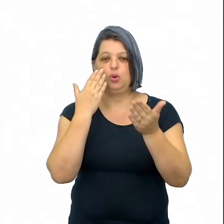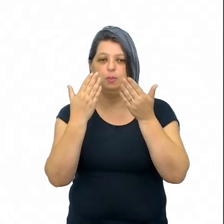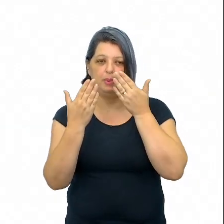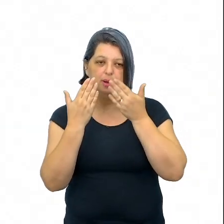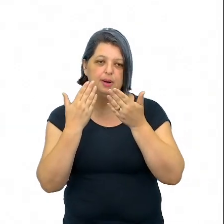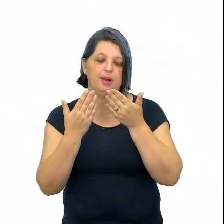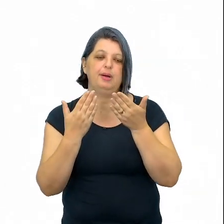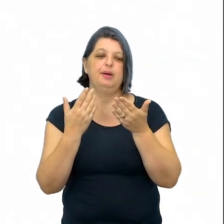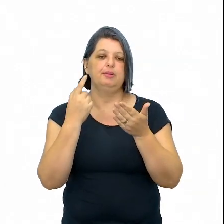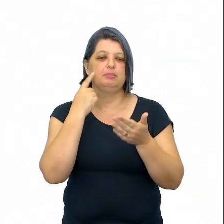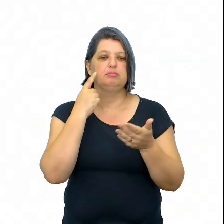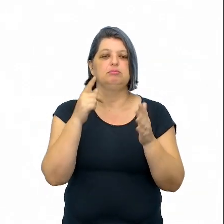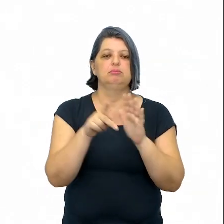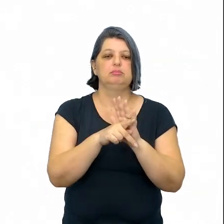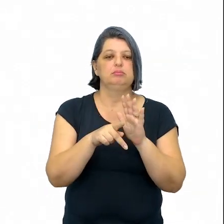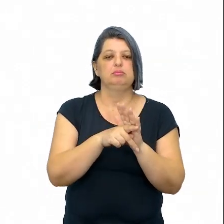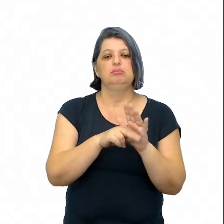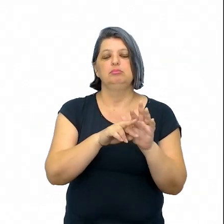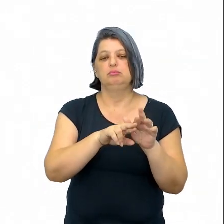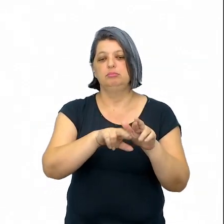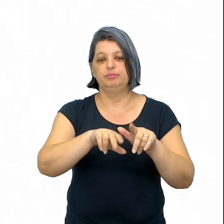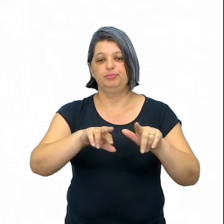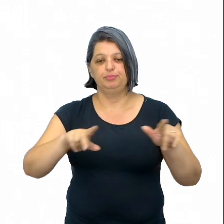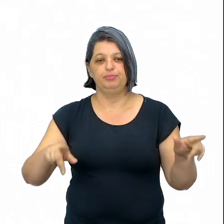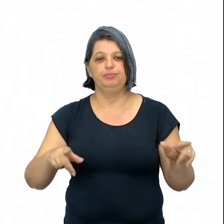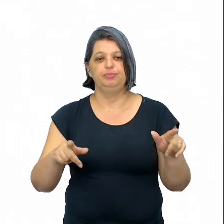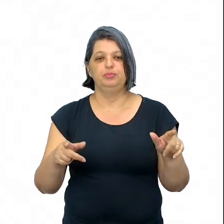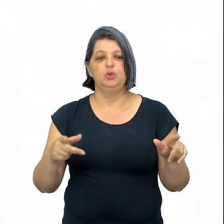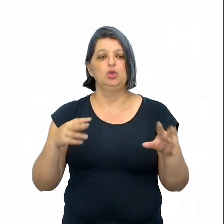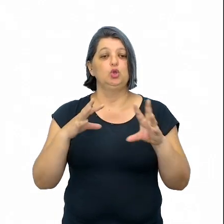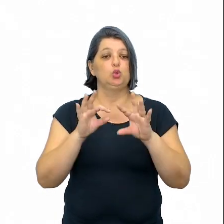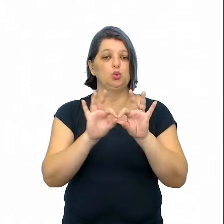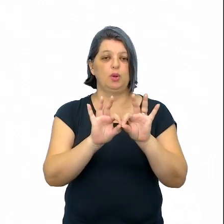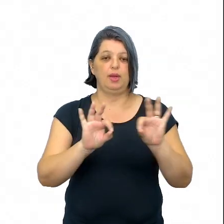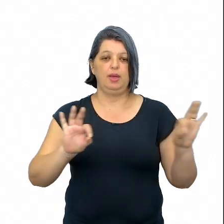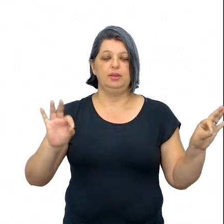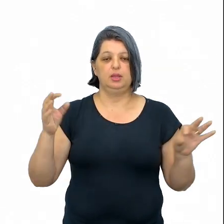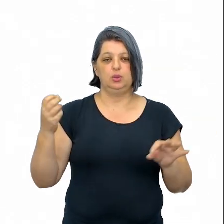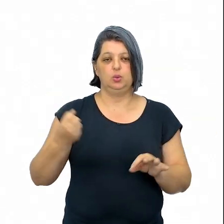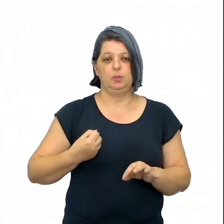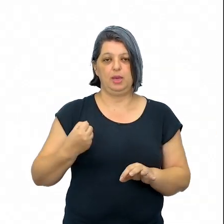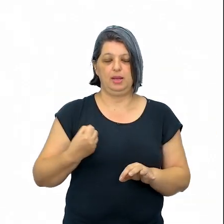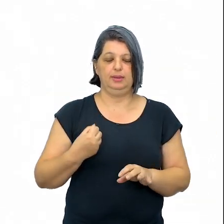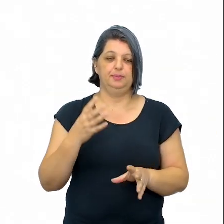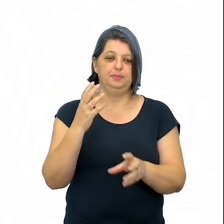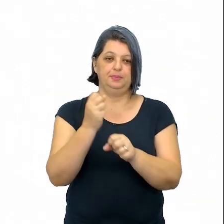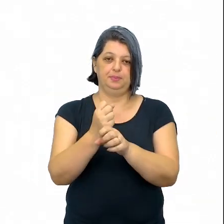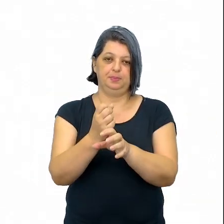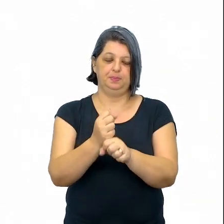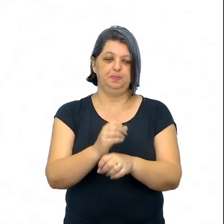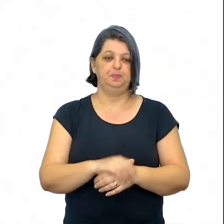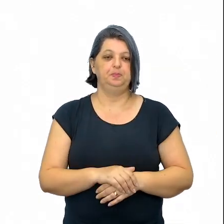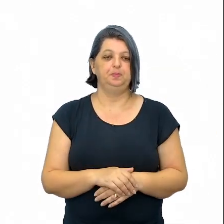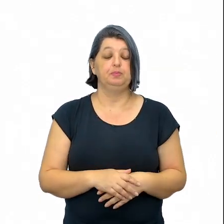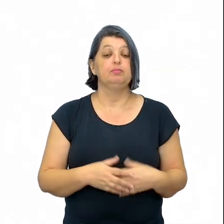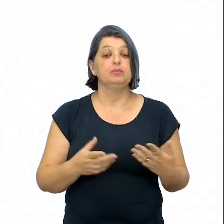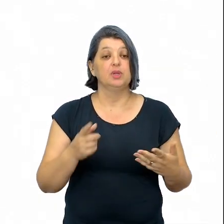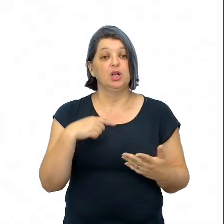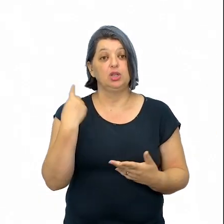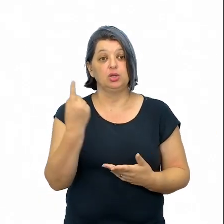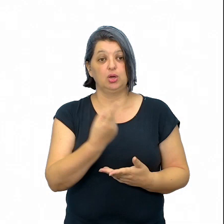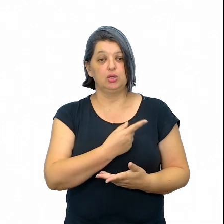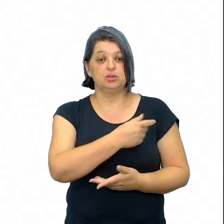próprias, impróprias, mistas e aparente numa reta numérica. Aí eu chamo a atenção de vocês, professores. Os nossos